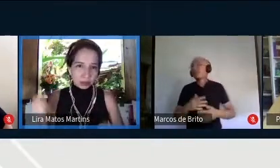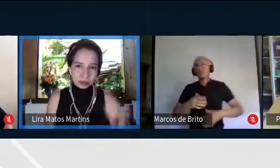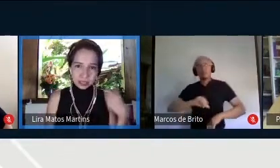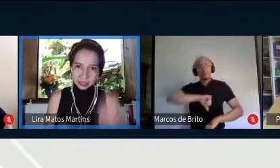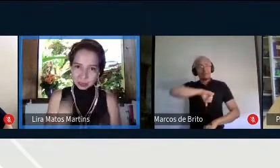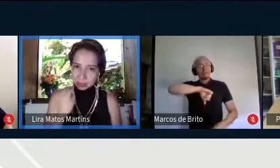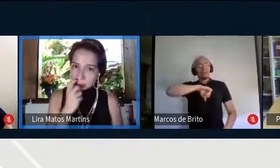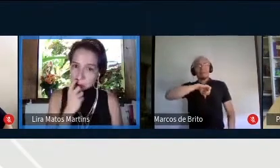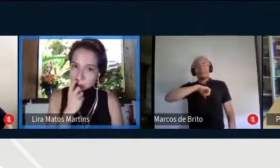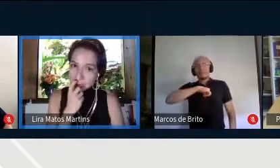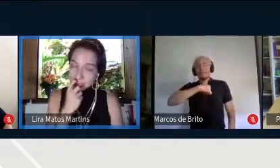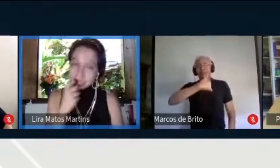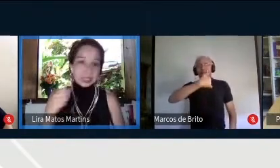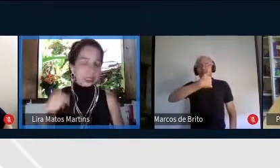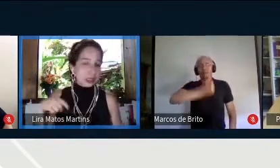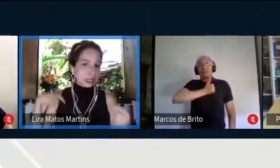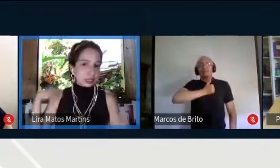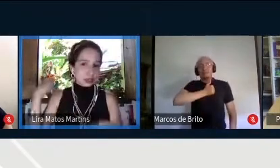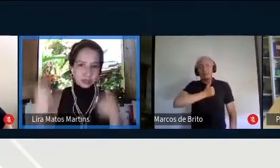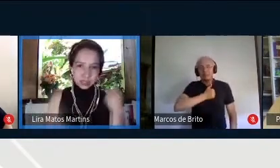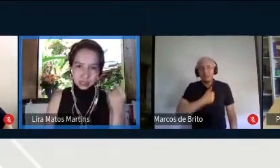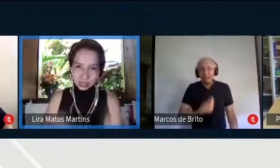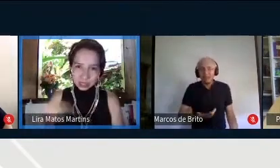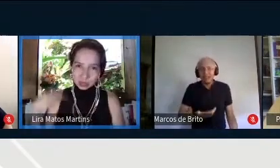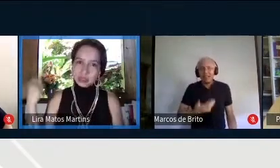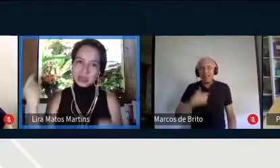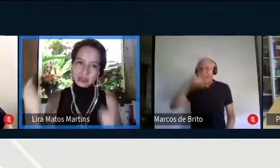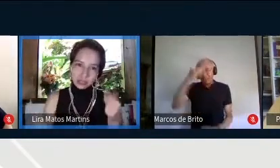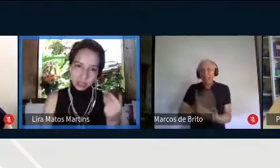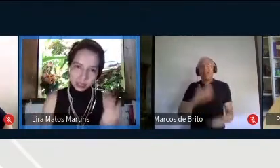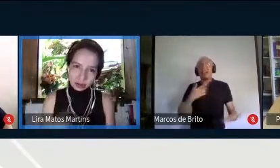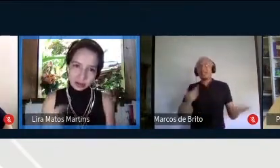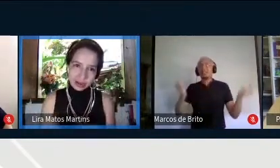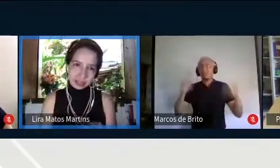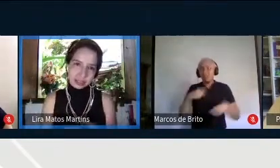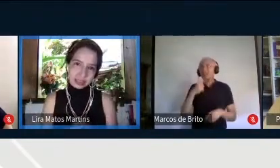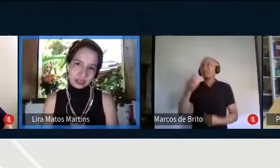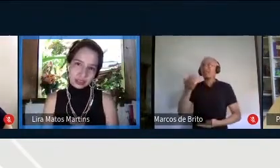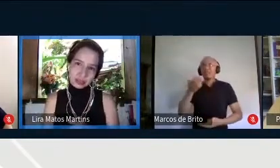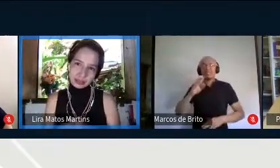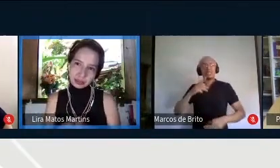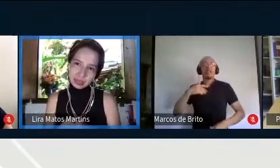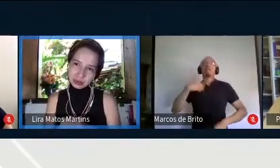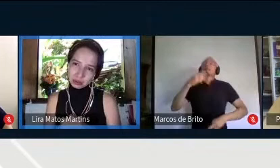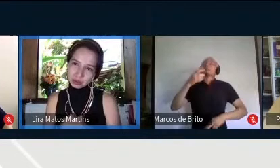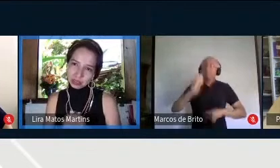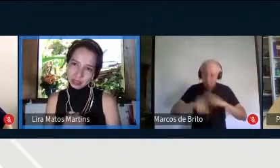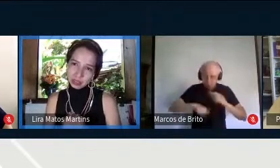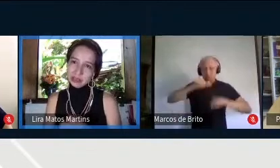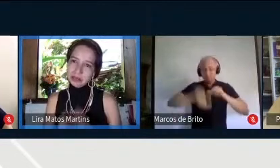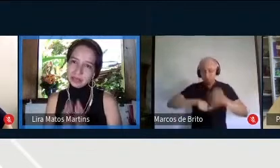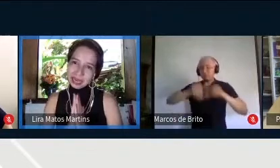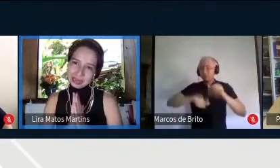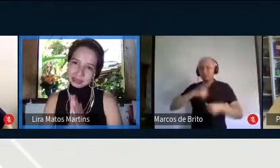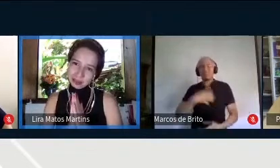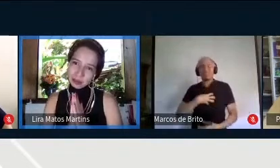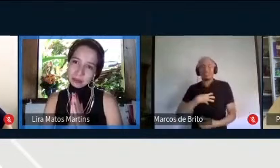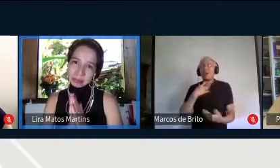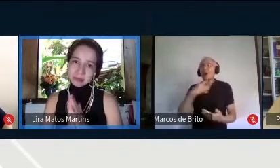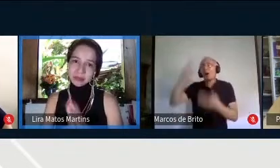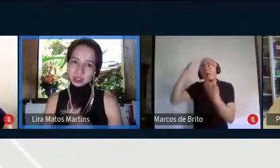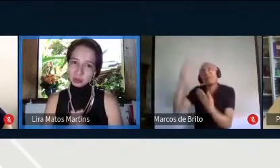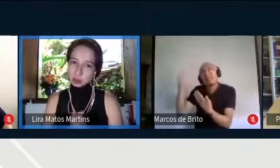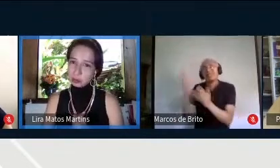uma confiança para continuar. Então, assim, toda vez que a gente se encontrava, a gente renovava esse sentimento, né, Tucci? Obrigada,